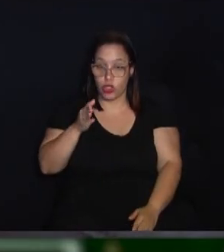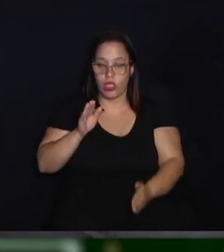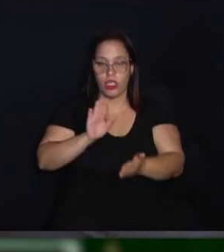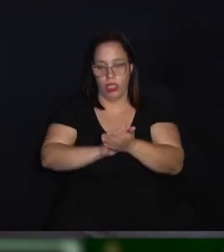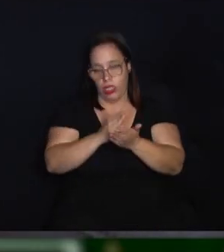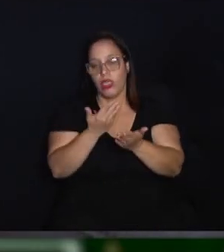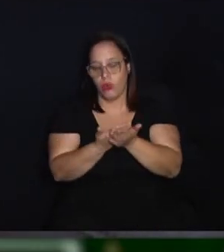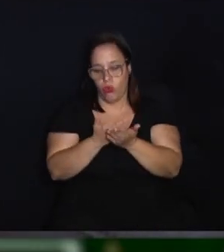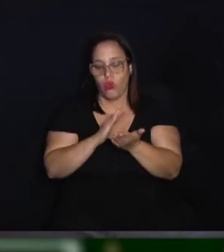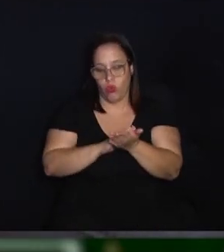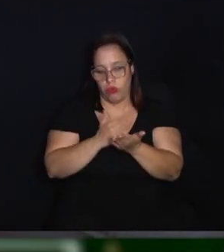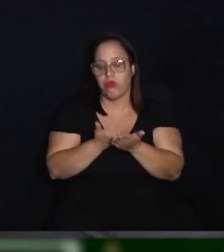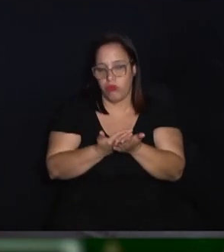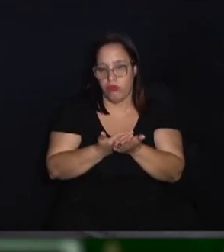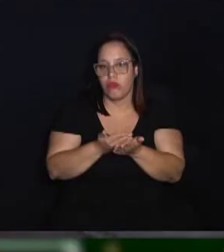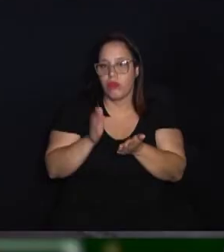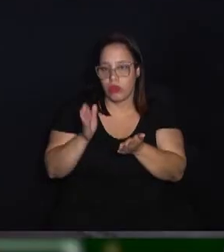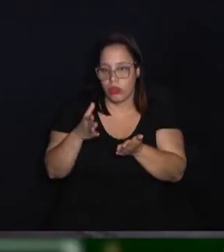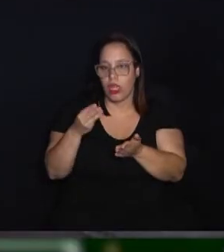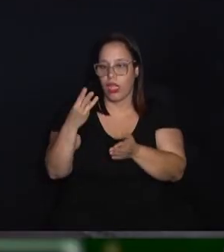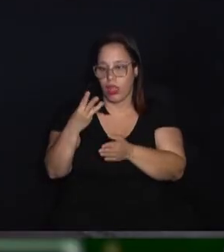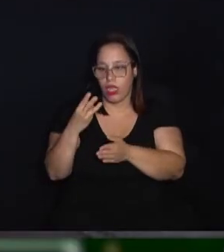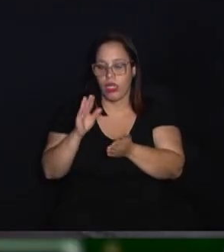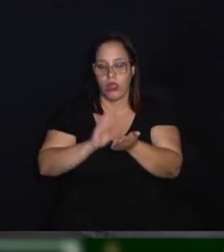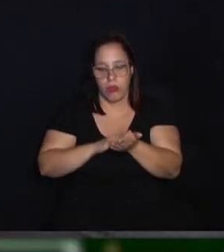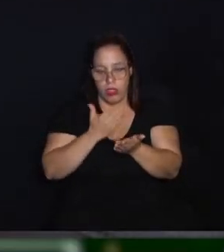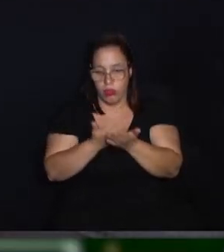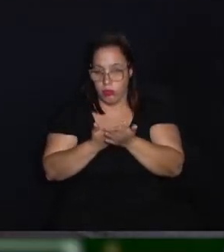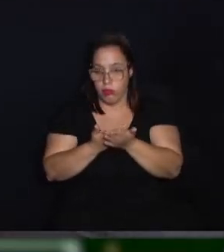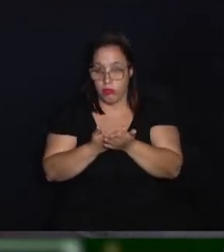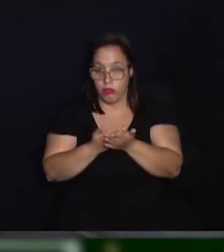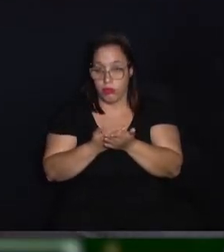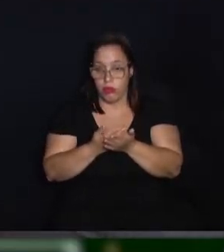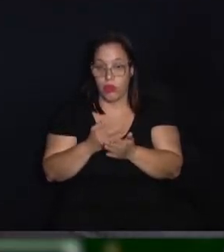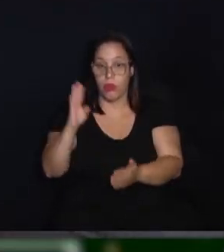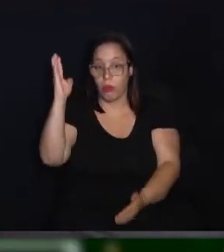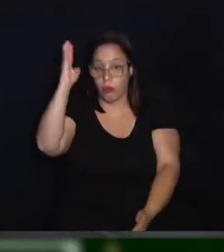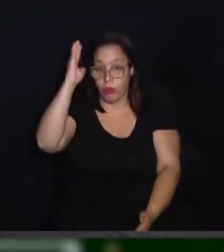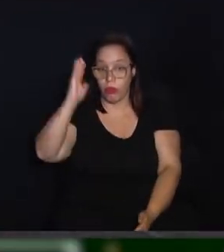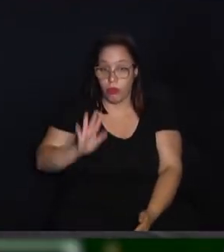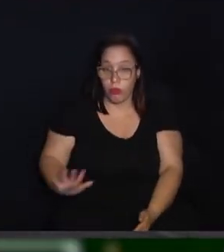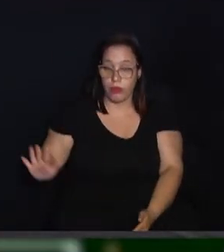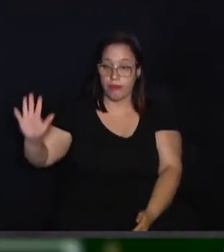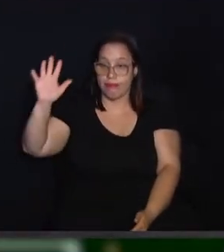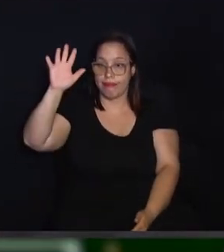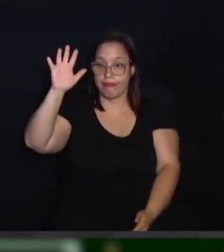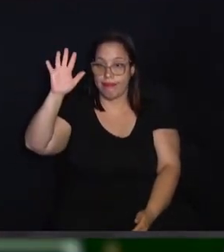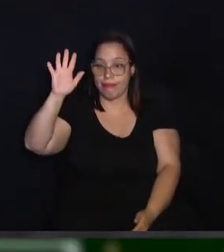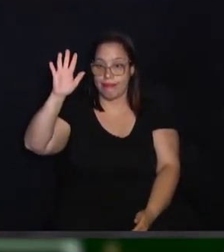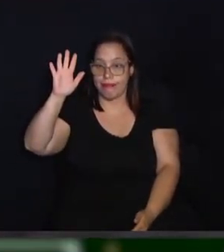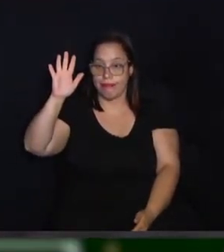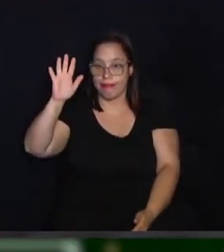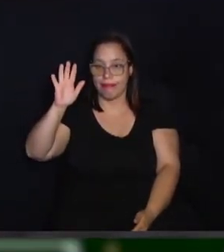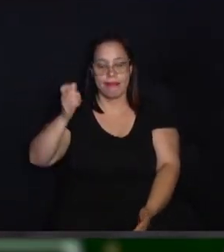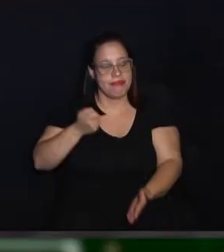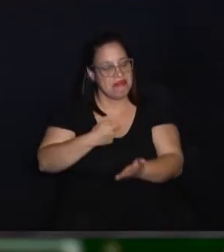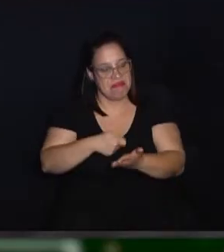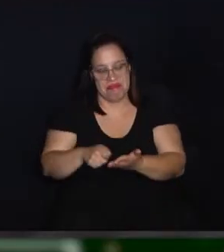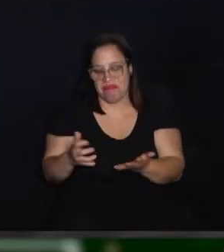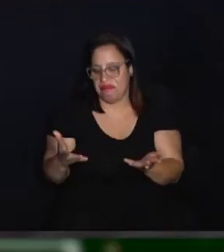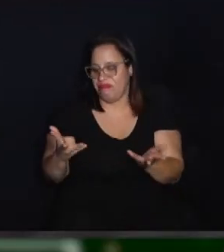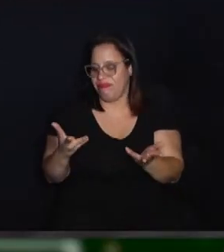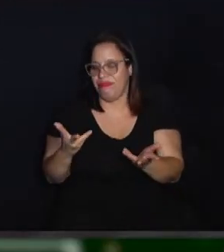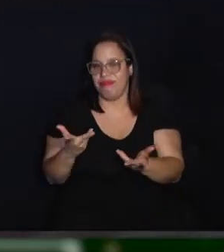não é? Tem já 3 obras traduzidas e editadas no Brasil, e é um autor absolutamente extraordinário, não